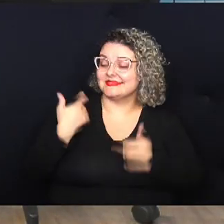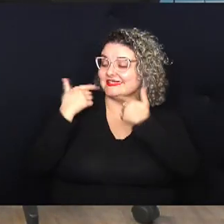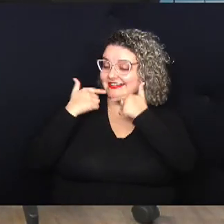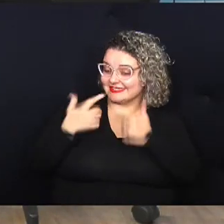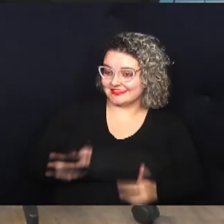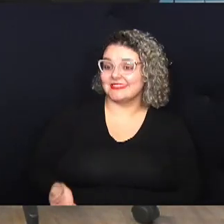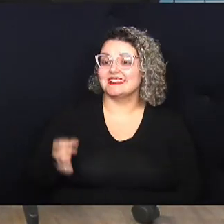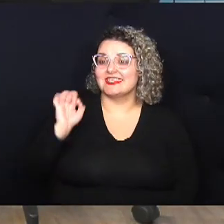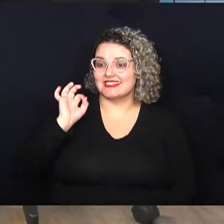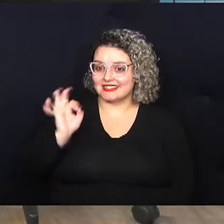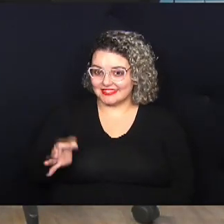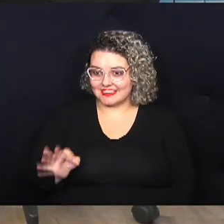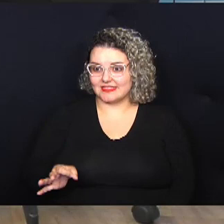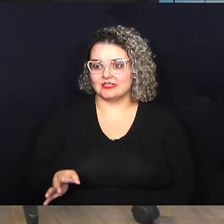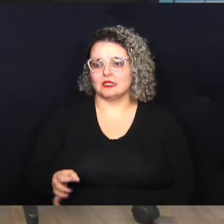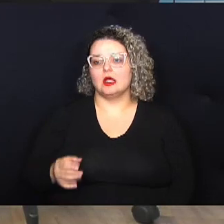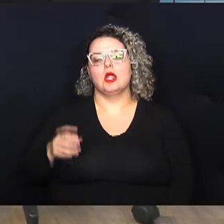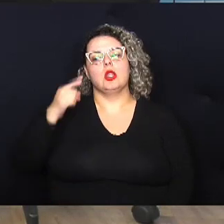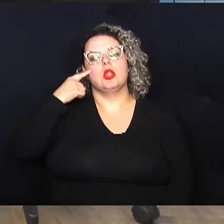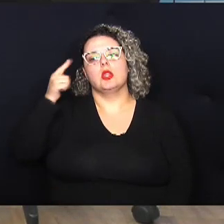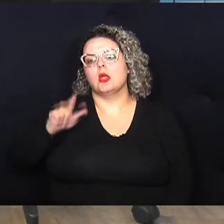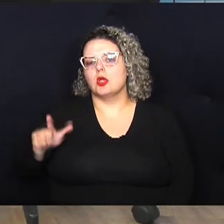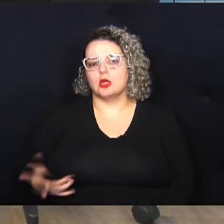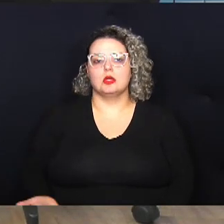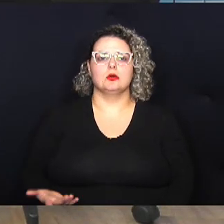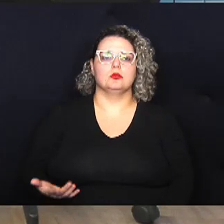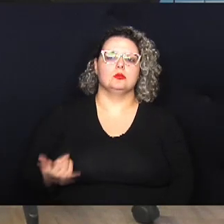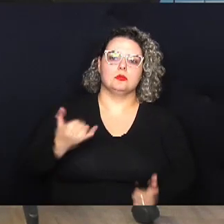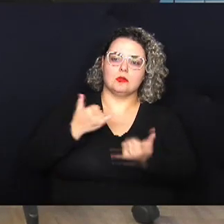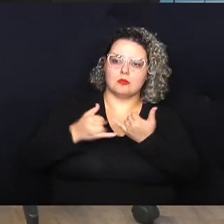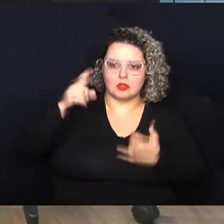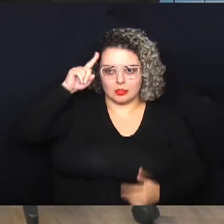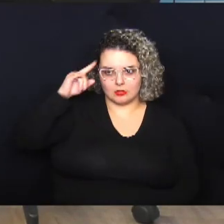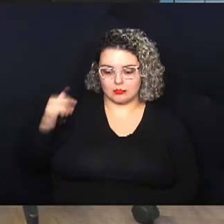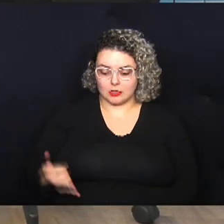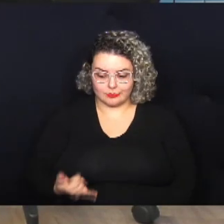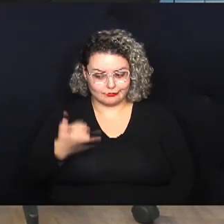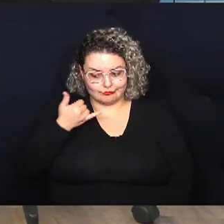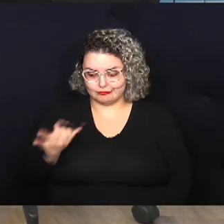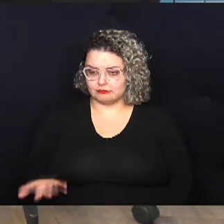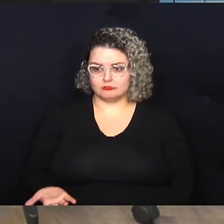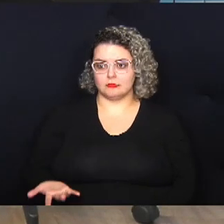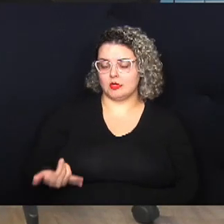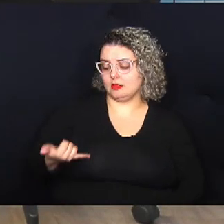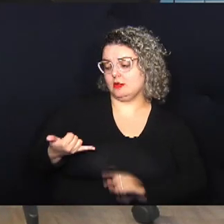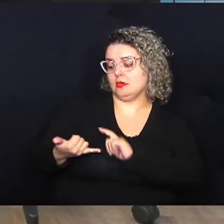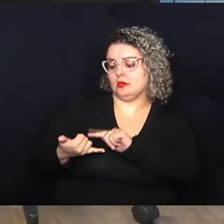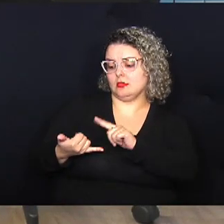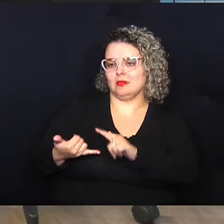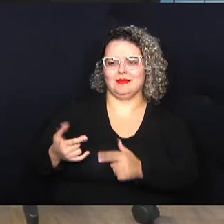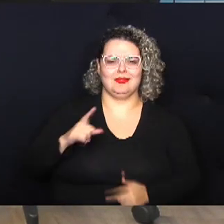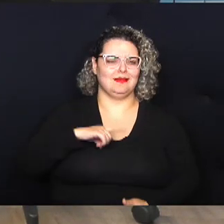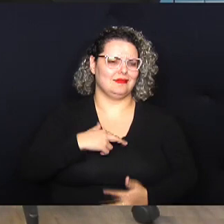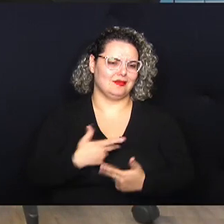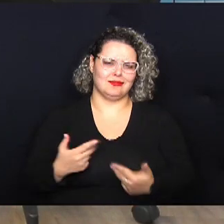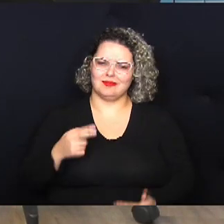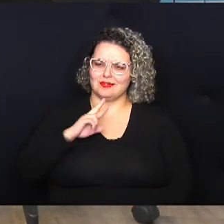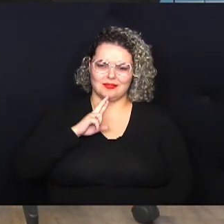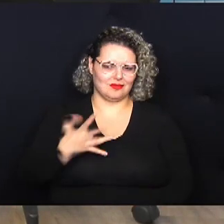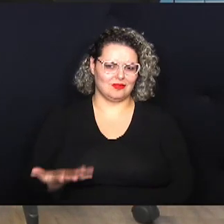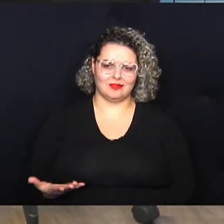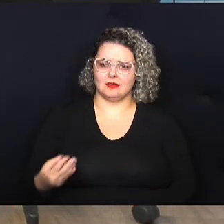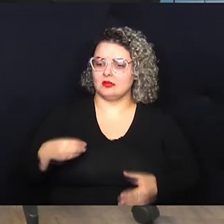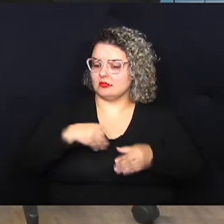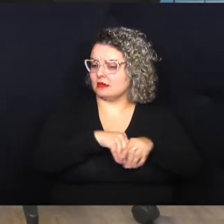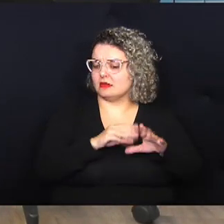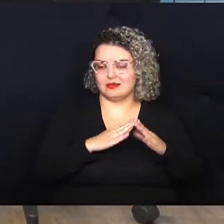resolver. É óbvio que no meio do dia eu vou pegar uma, duas vezes, eu vou dar uma olhada, mas vai ter coisa que eu nem vou responder. Sim. E em casa é a mesma forma,